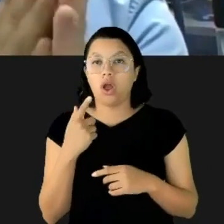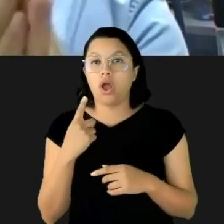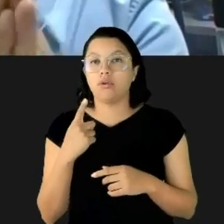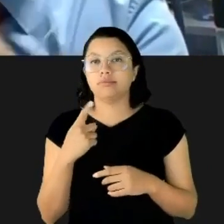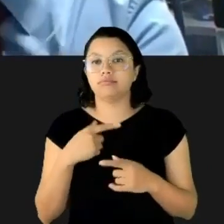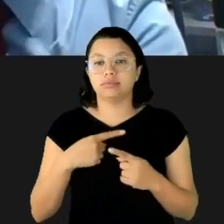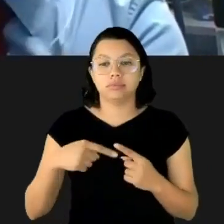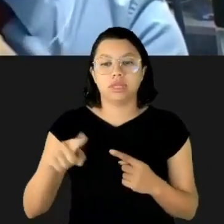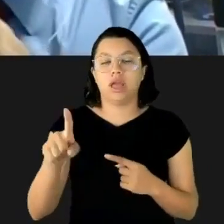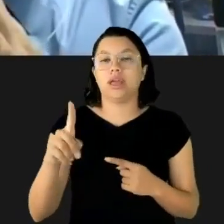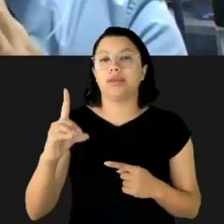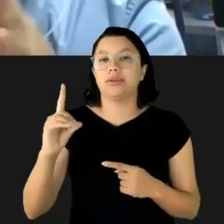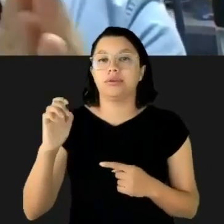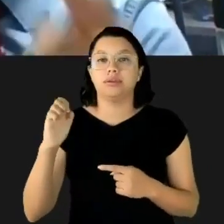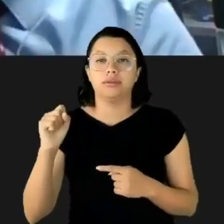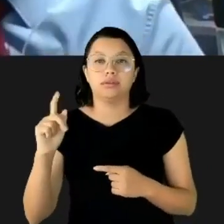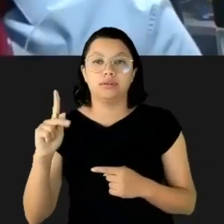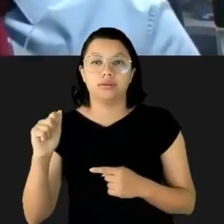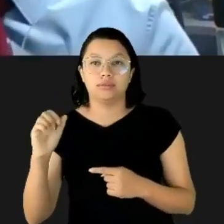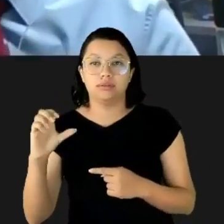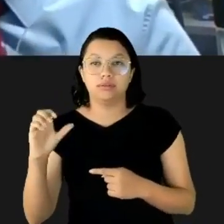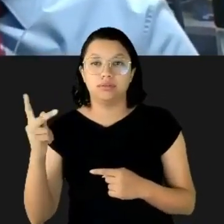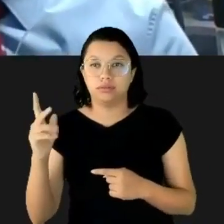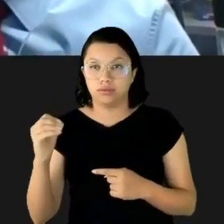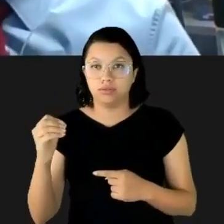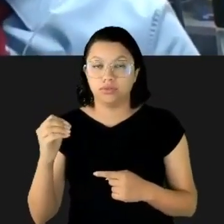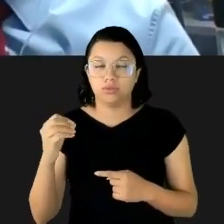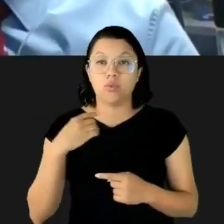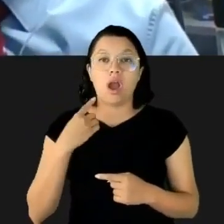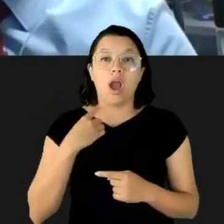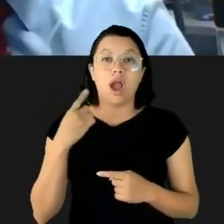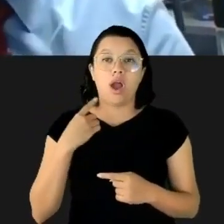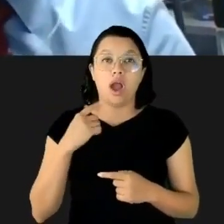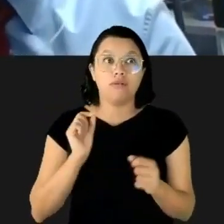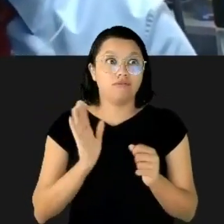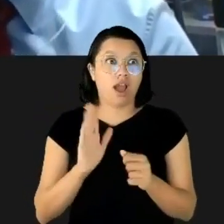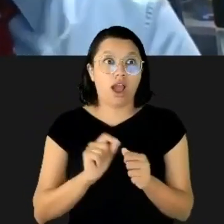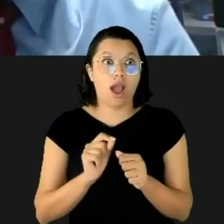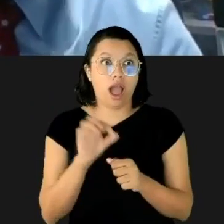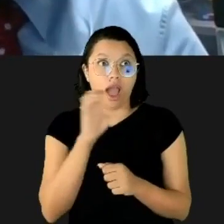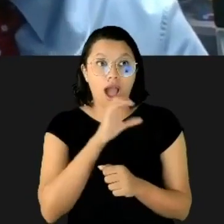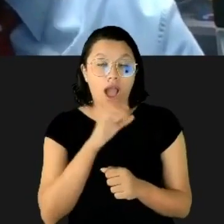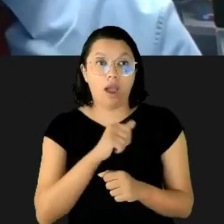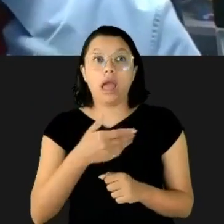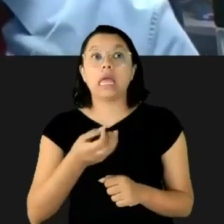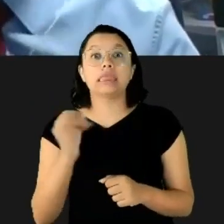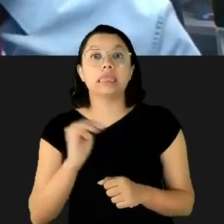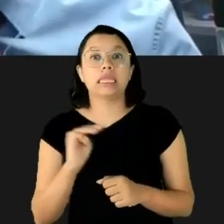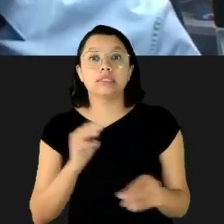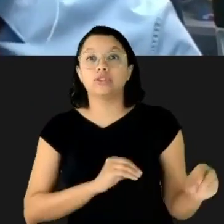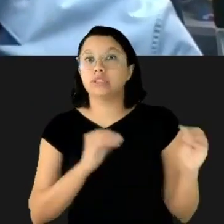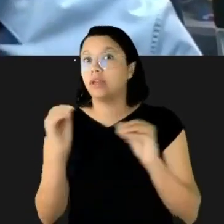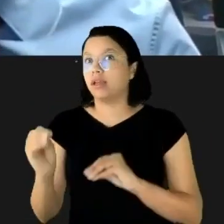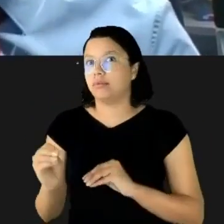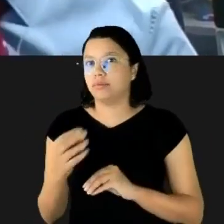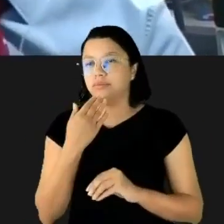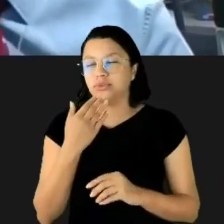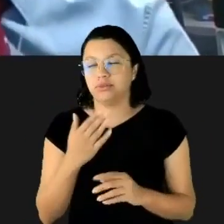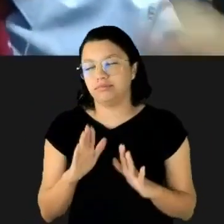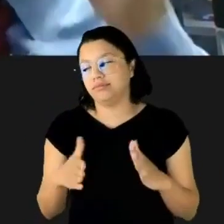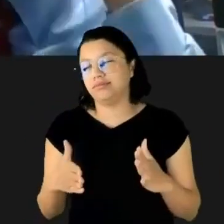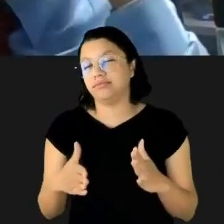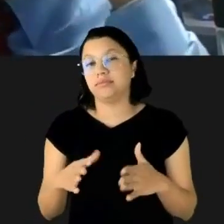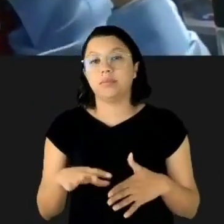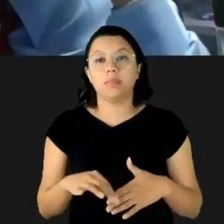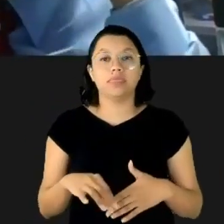pronta para ser analisado então é uma forma de você fazer gestão como você deve fazer a